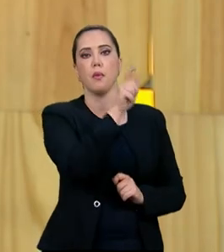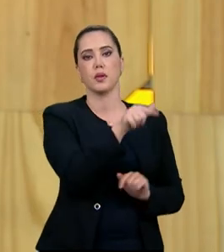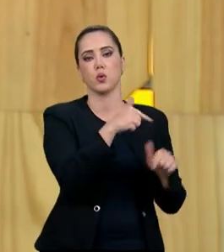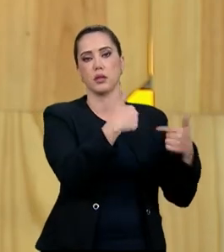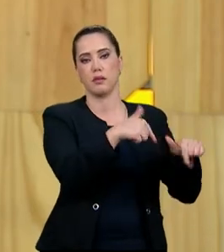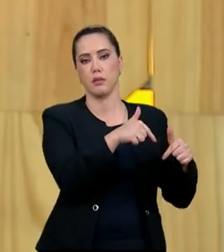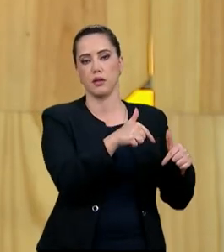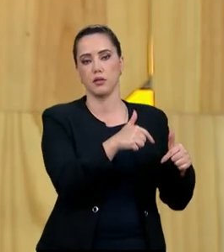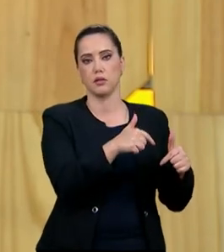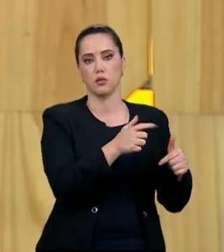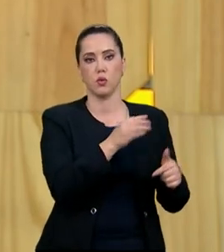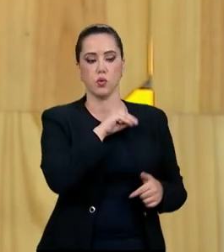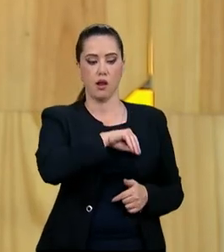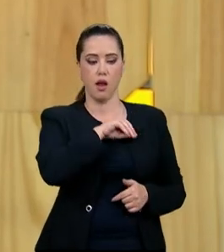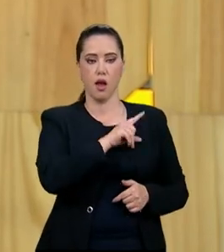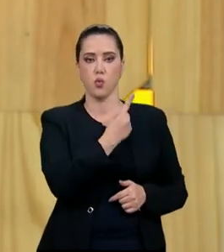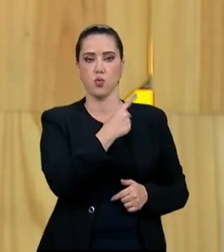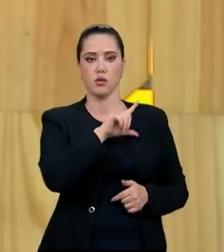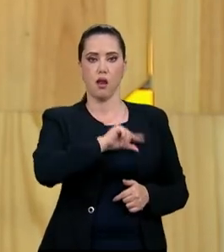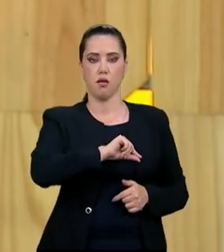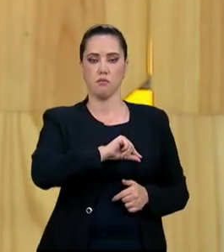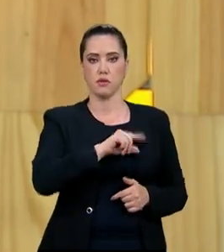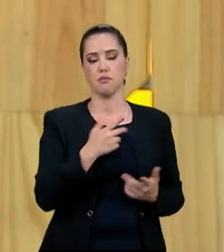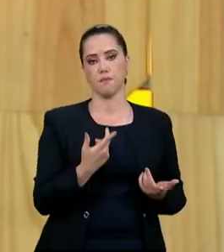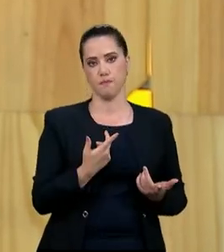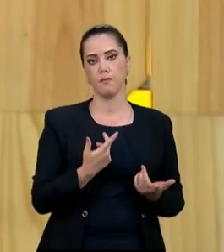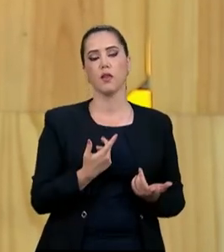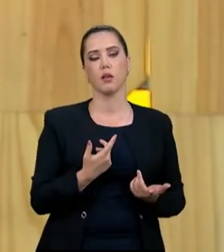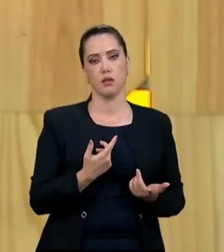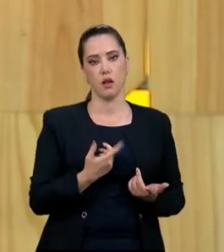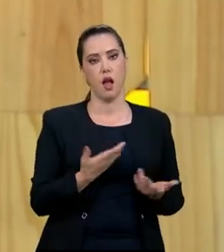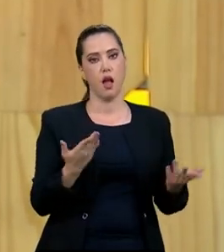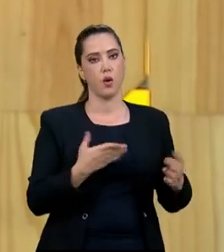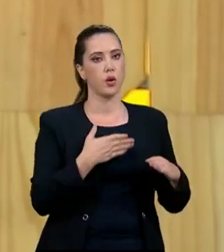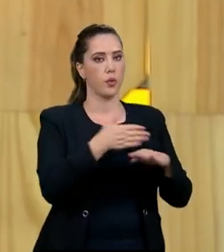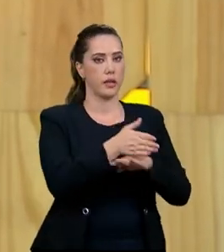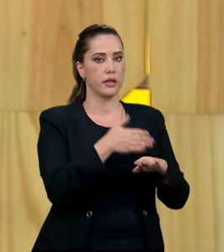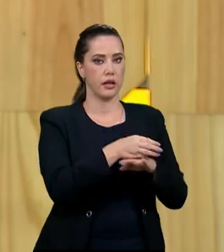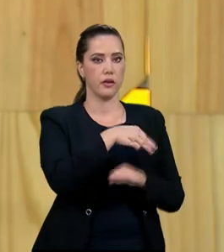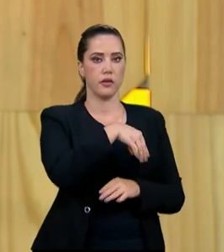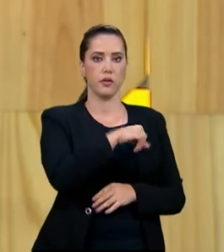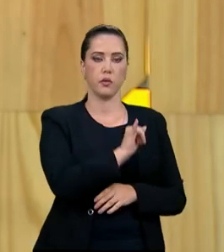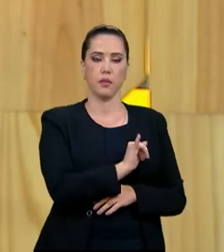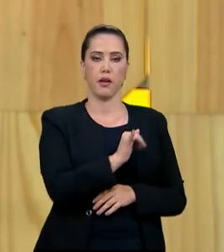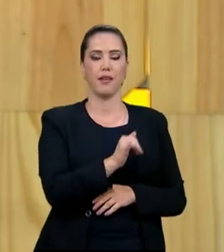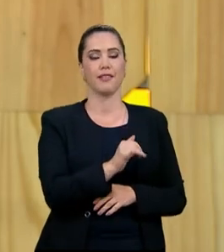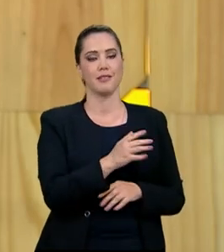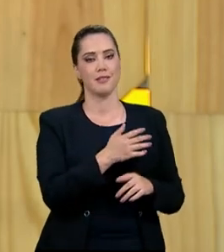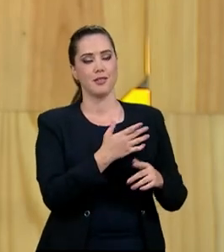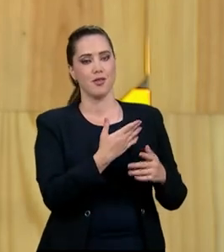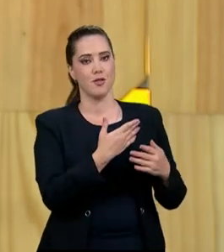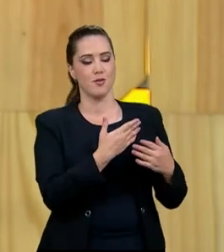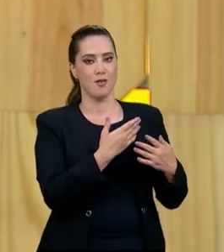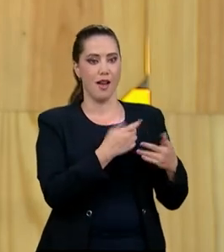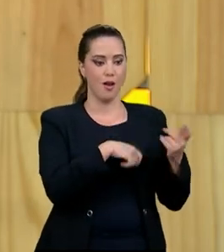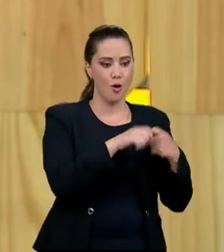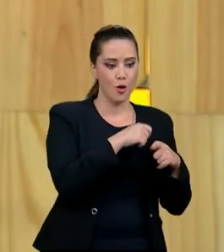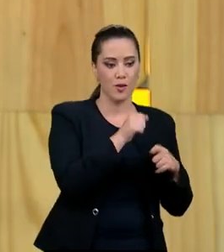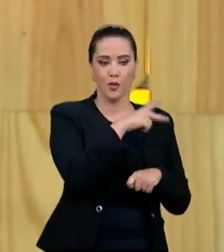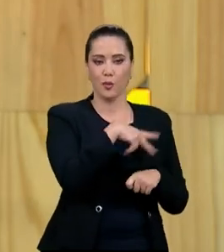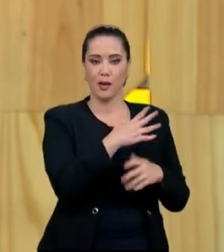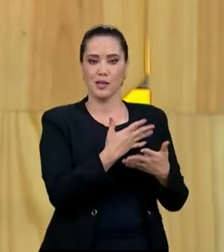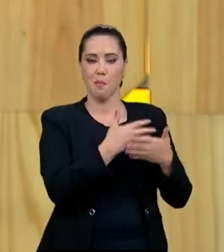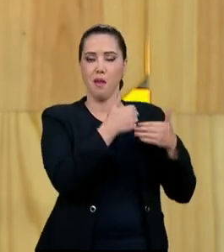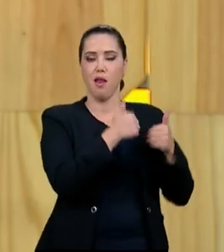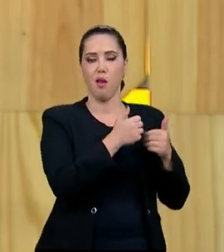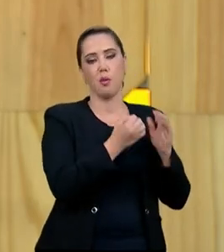empregado ganhando um salário mínimo. Então, agora, com a entrada dos MEIs, a gente ganhou, aí a economia ganha mais impulso para